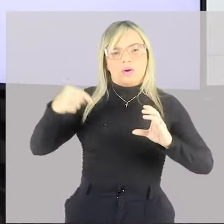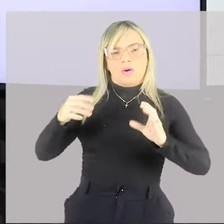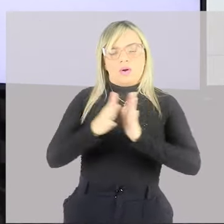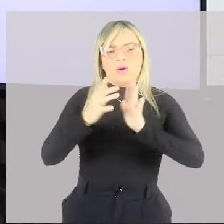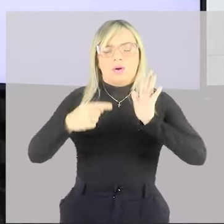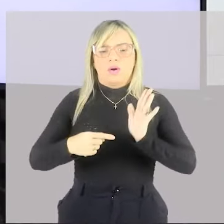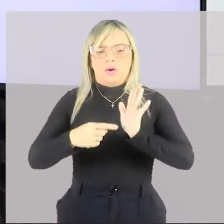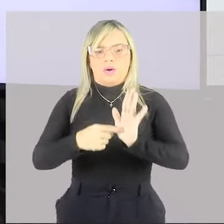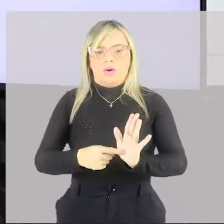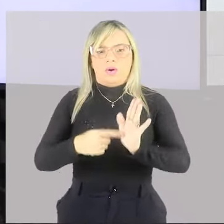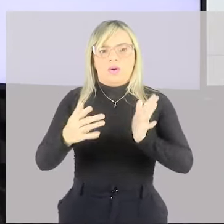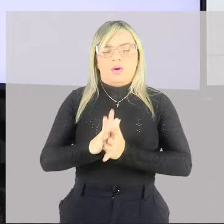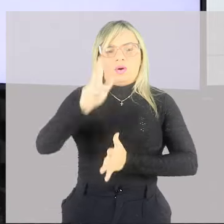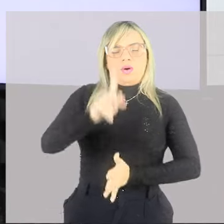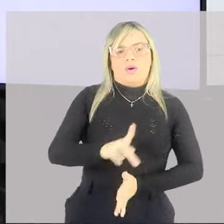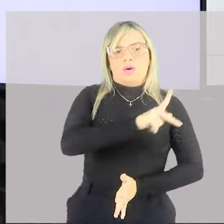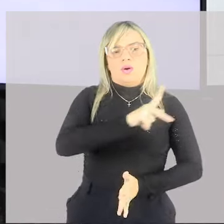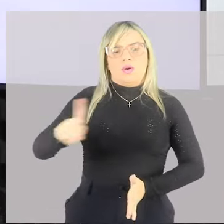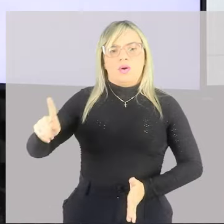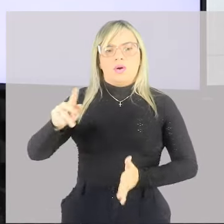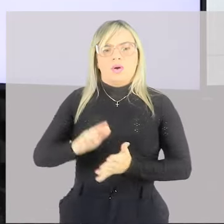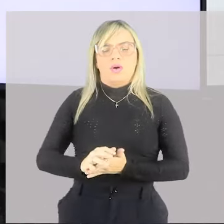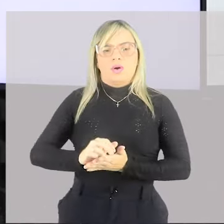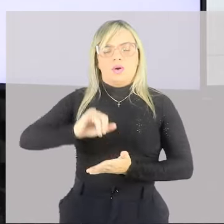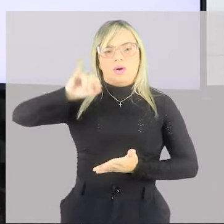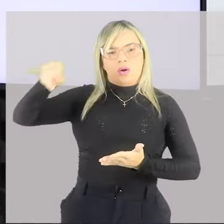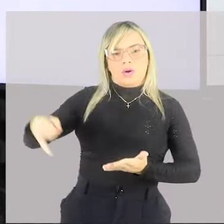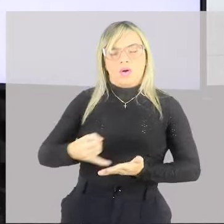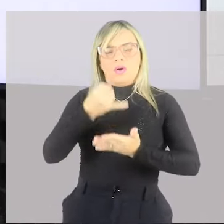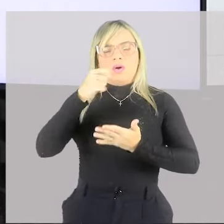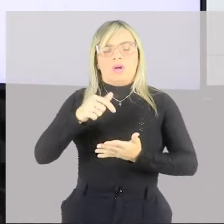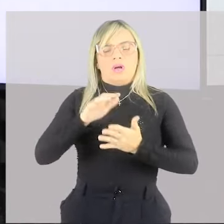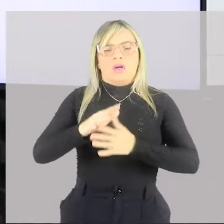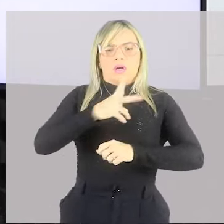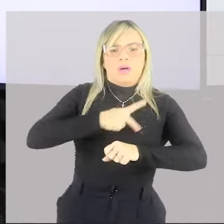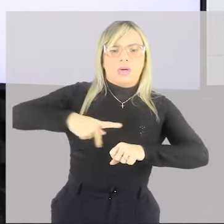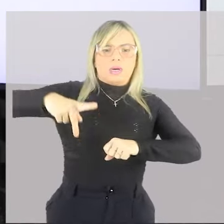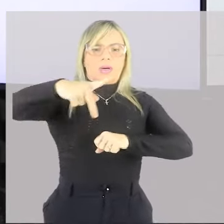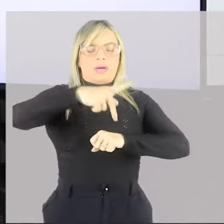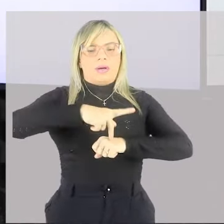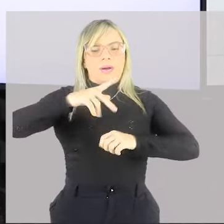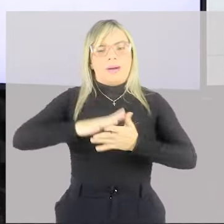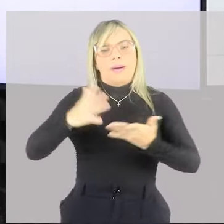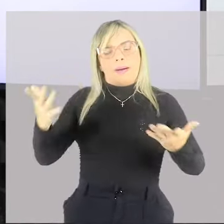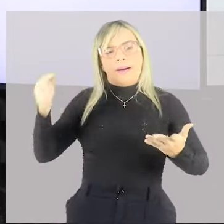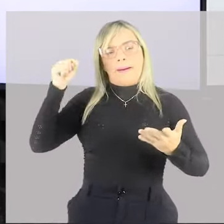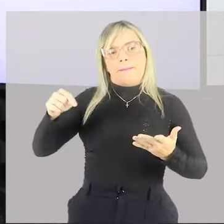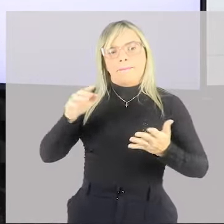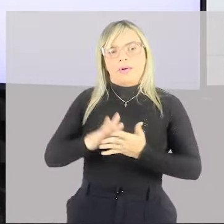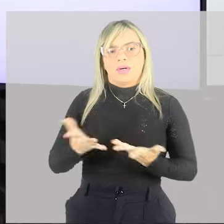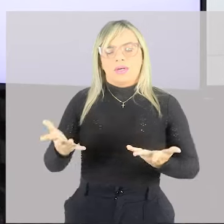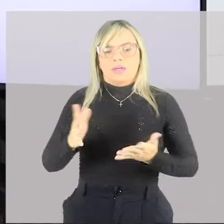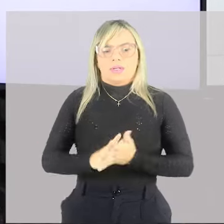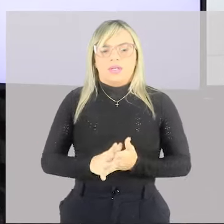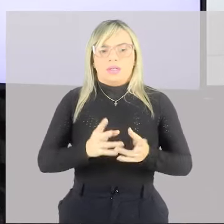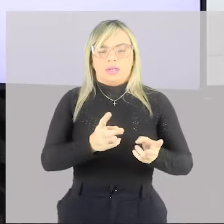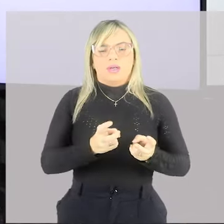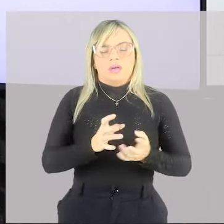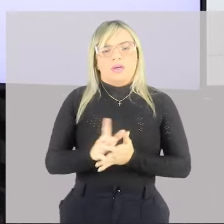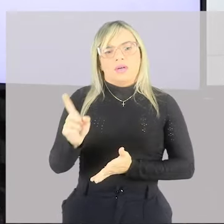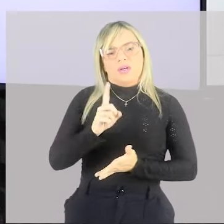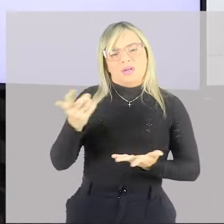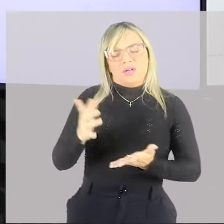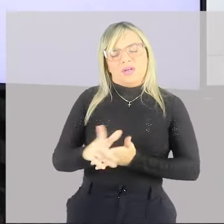pelos padres jesuítas ao país então mesmo que a gente não se dê conta temos igrejas Barrocas aqui em São Luis